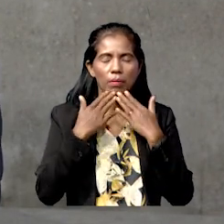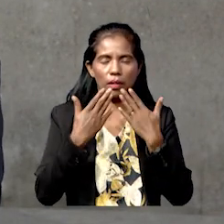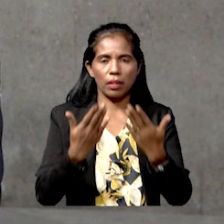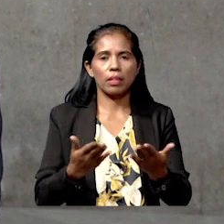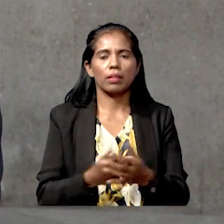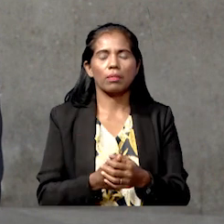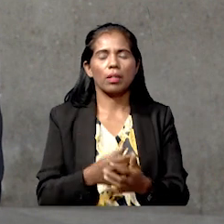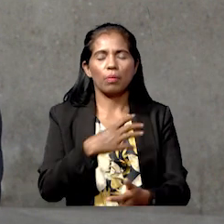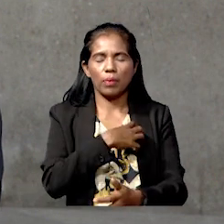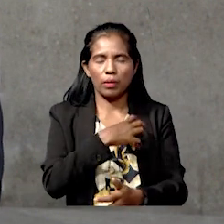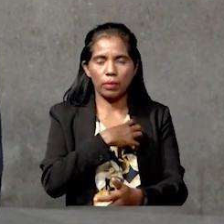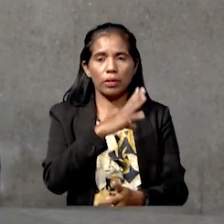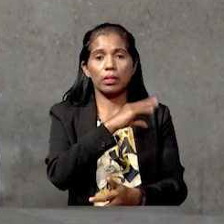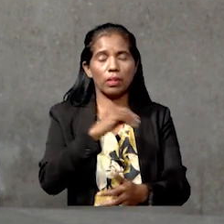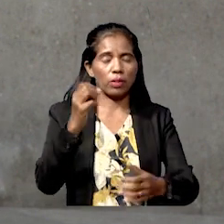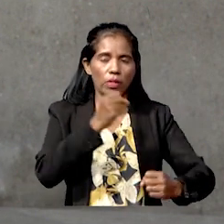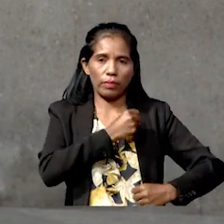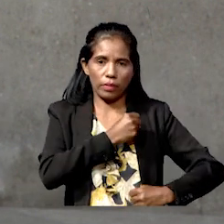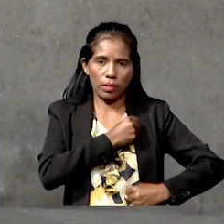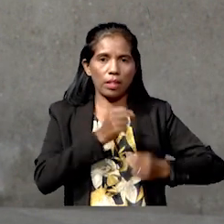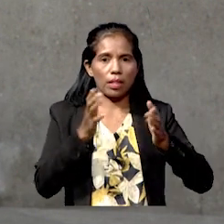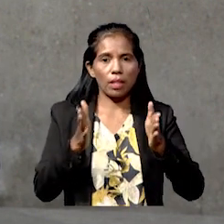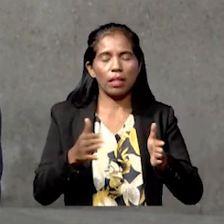PNTL e FDTL